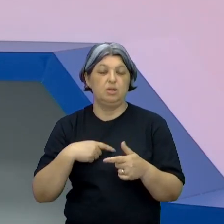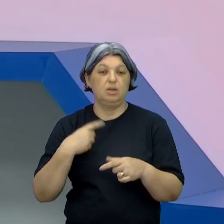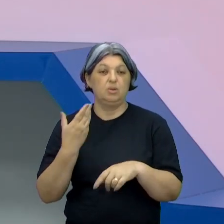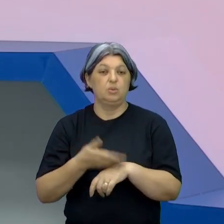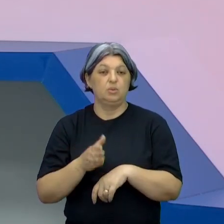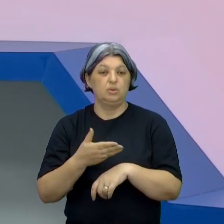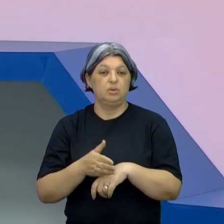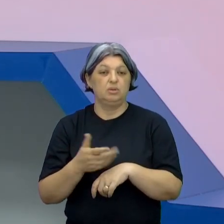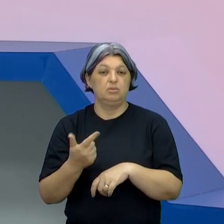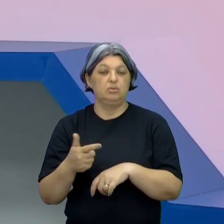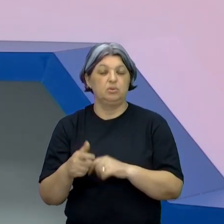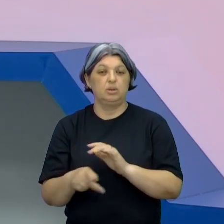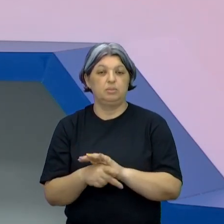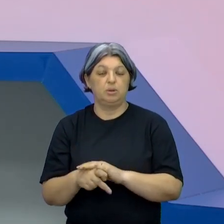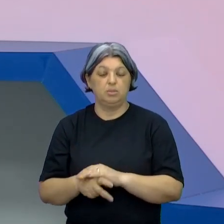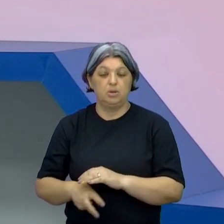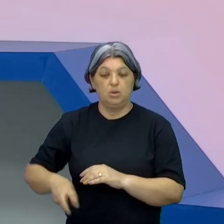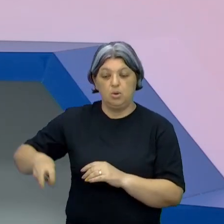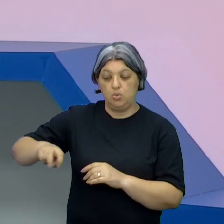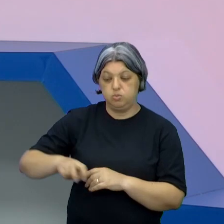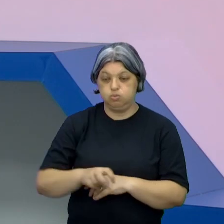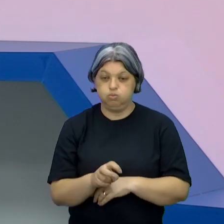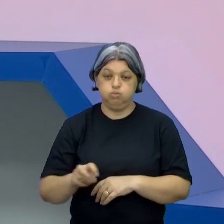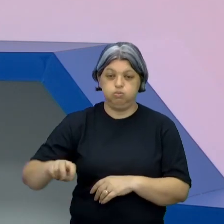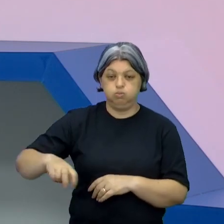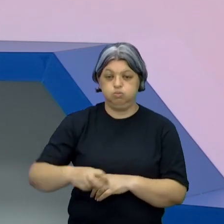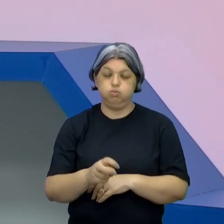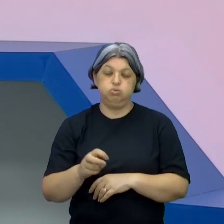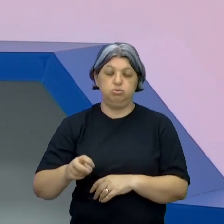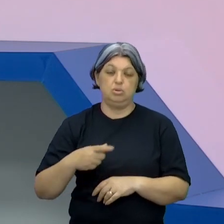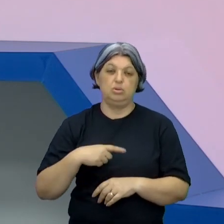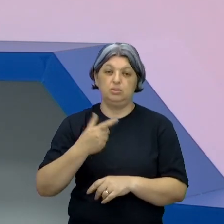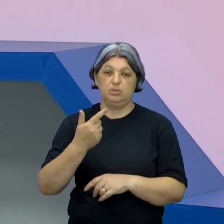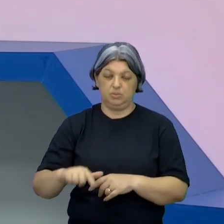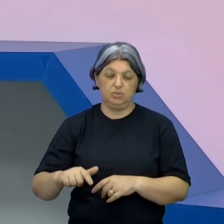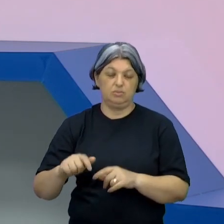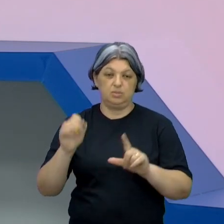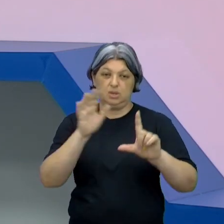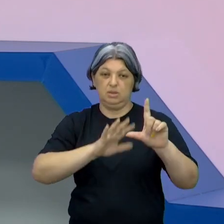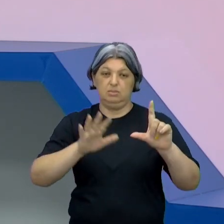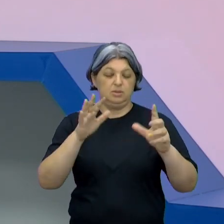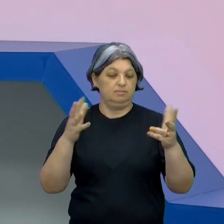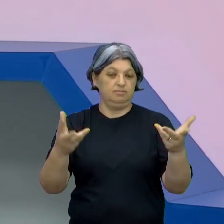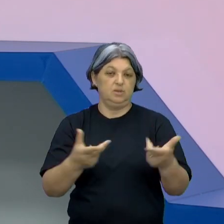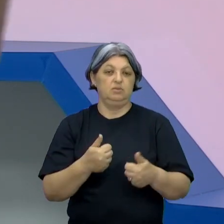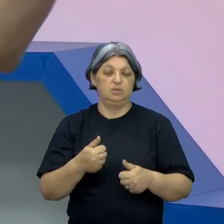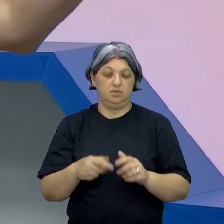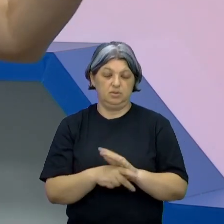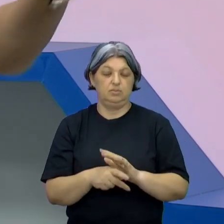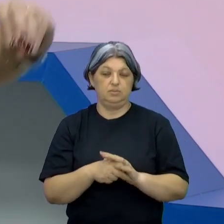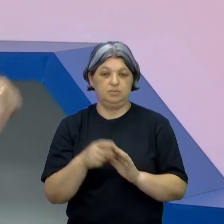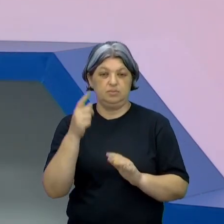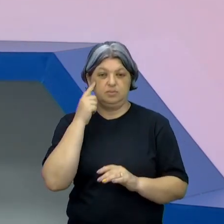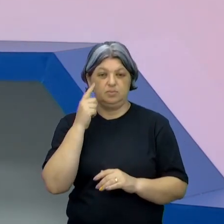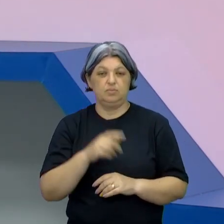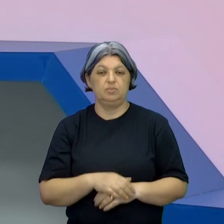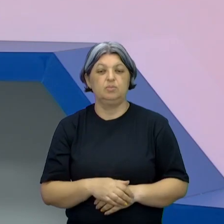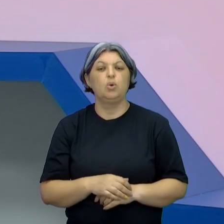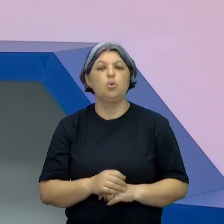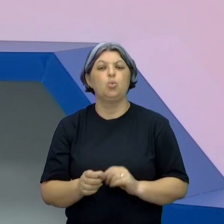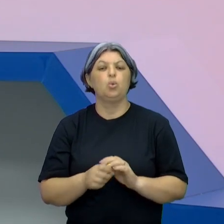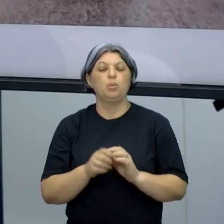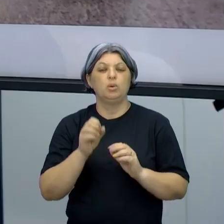então não tem esse dragão que você. Mas os nossos estudantes, eu trouxe algumas imagens fantásticas desse dragão. Descreve o dragão,